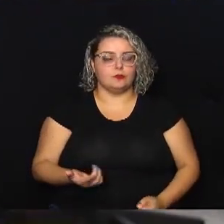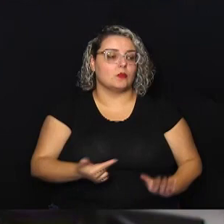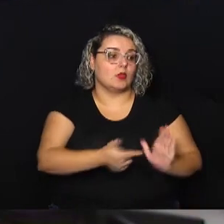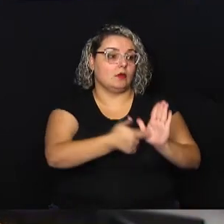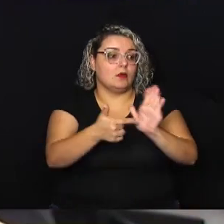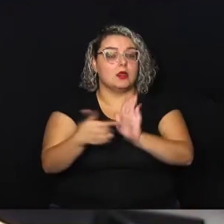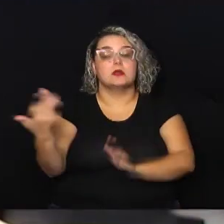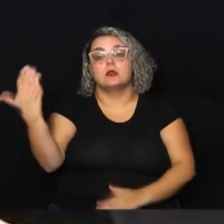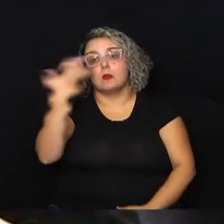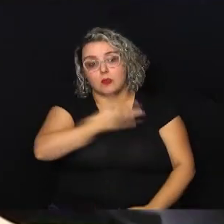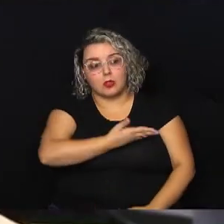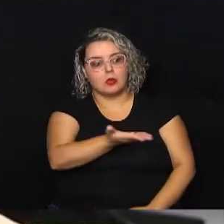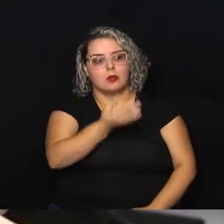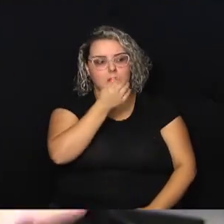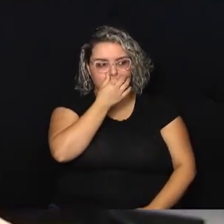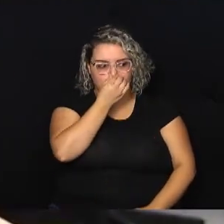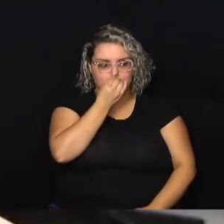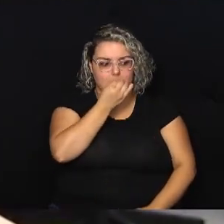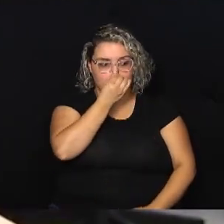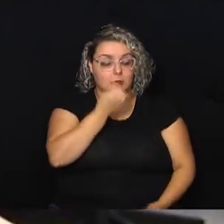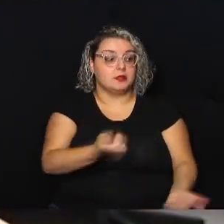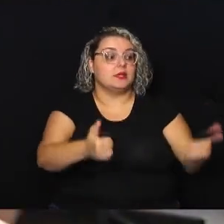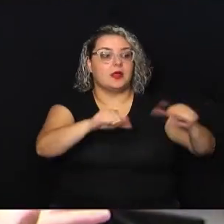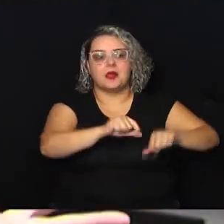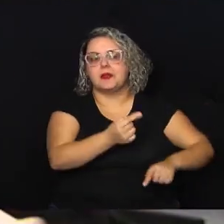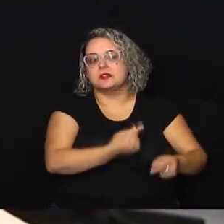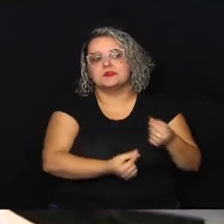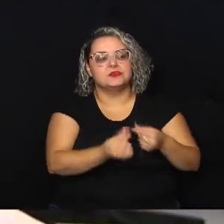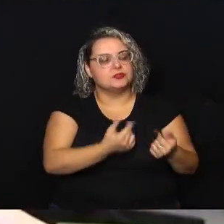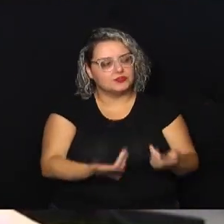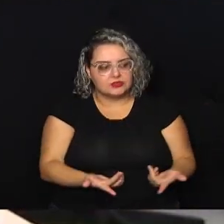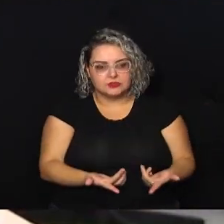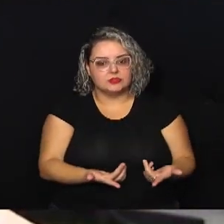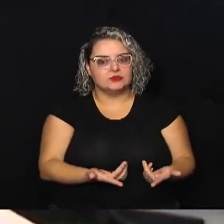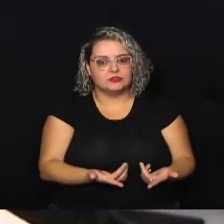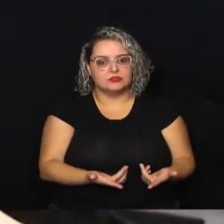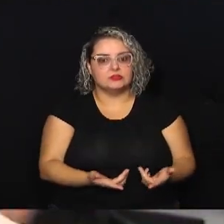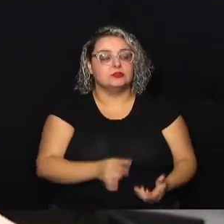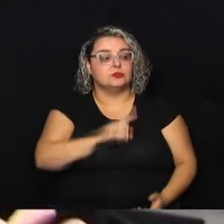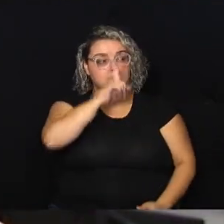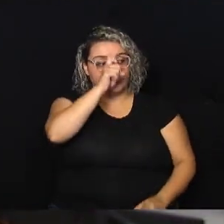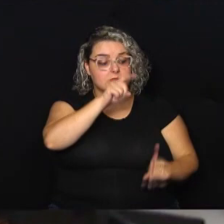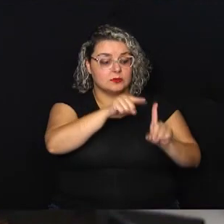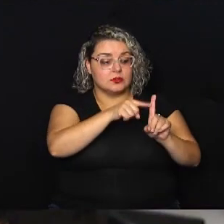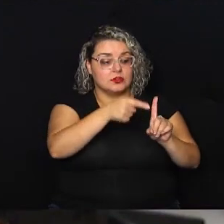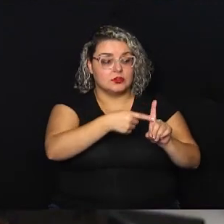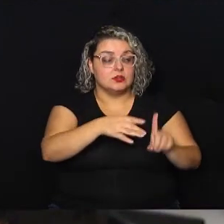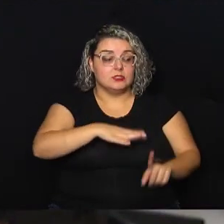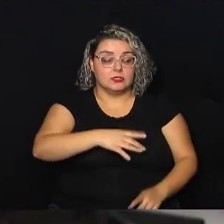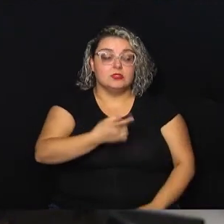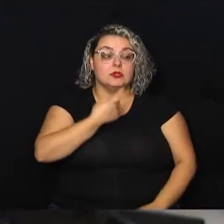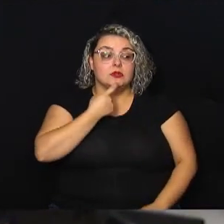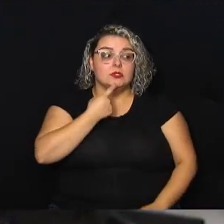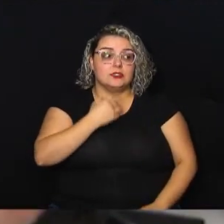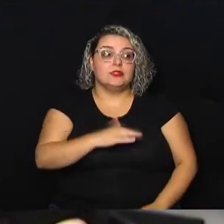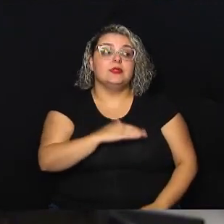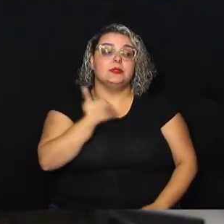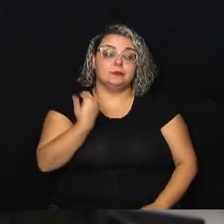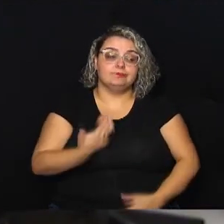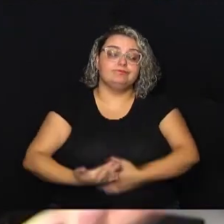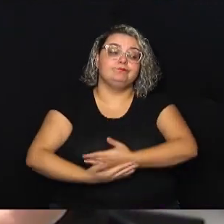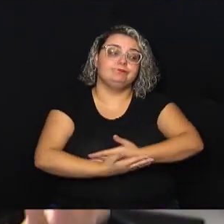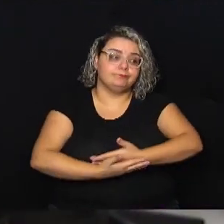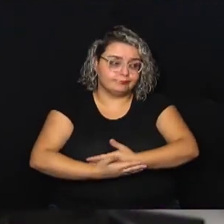evidenciou essa questão da crise financeira e da maternidade de Campinas e da morte dos bebês, havia um número